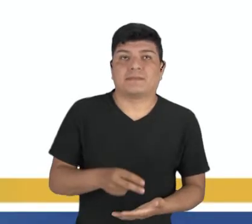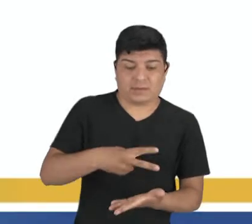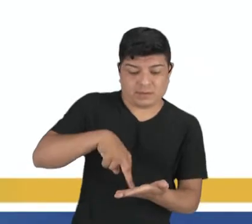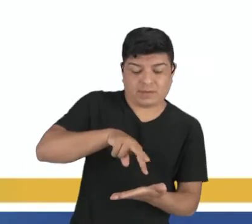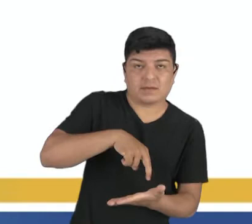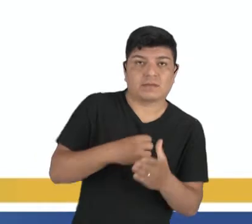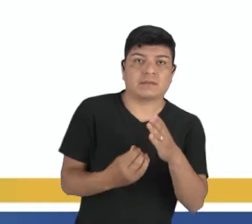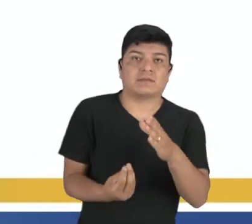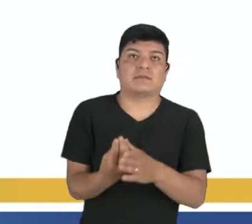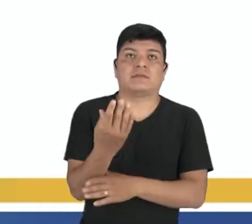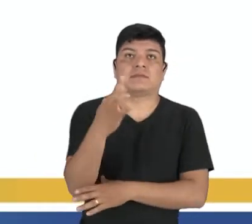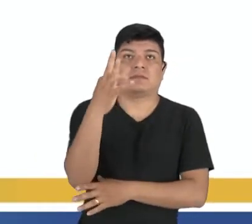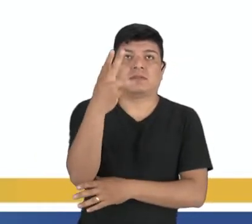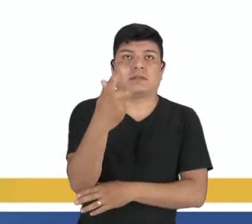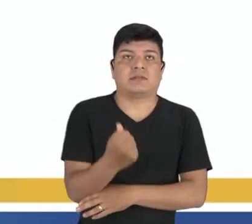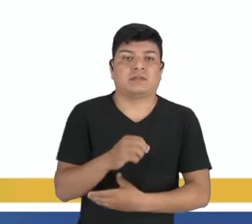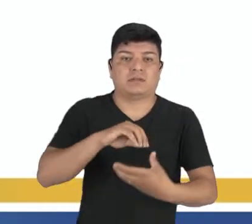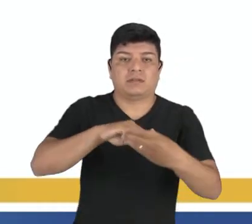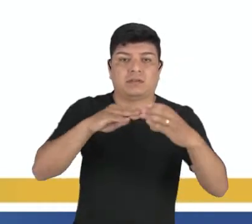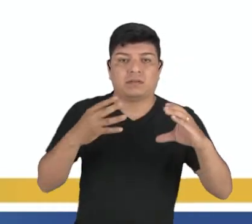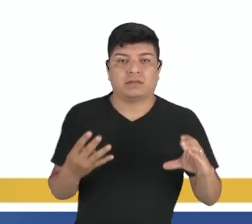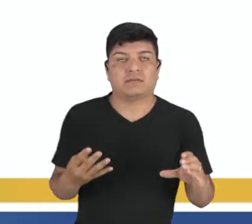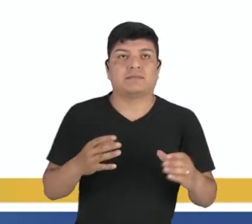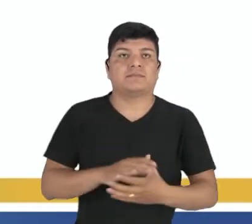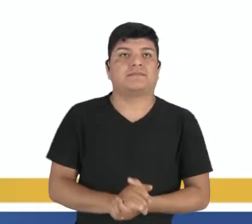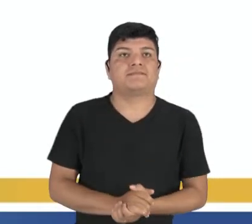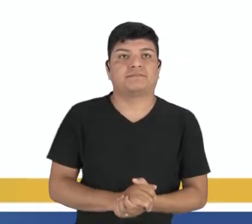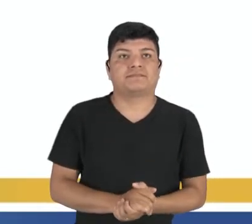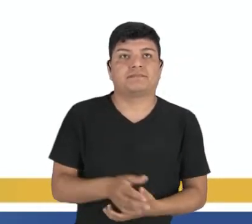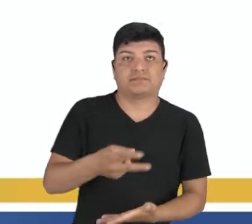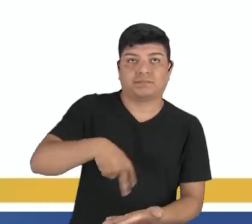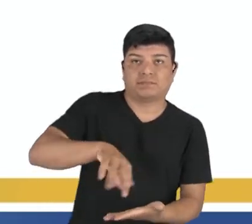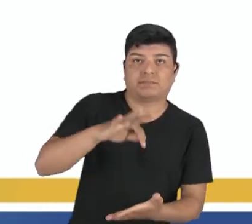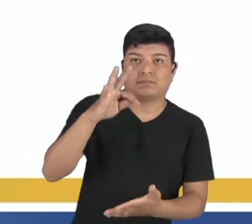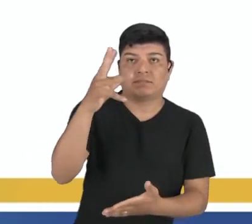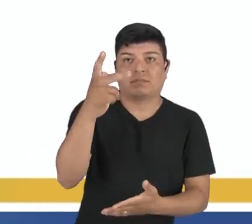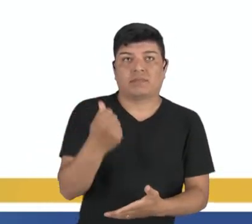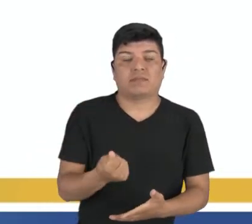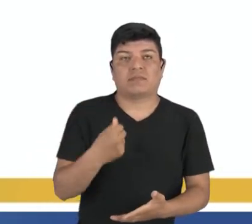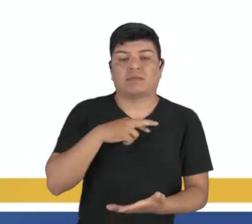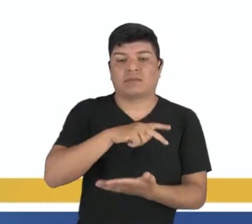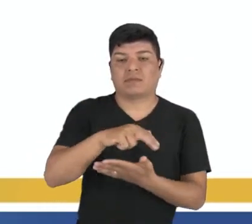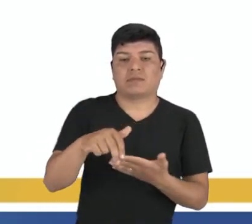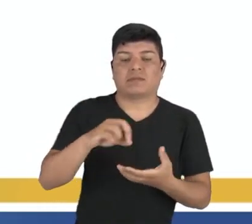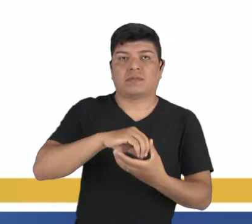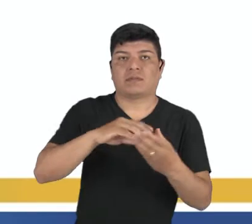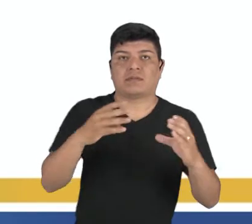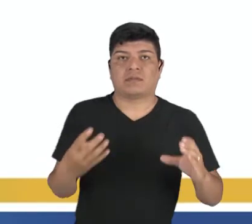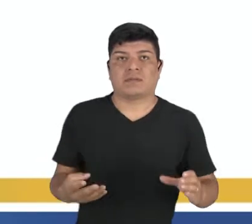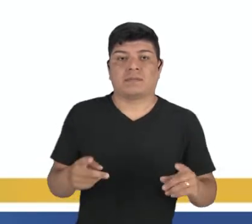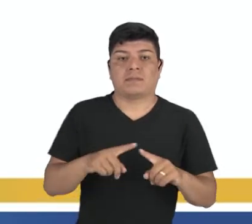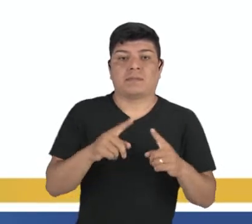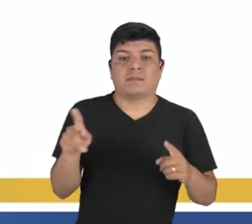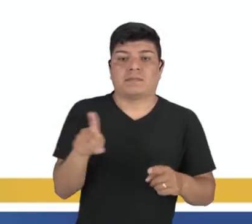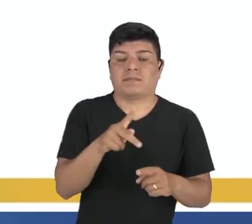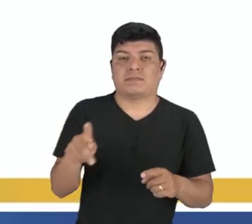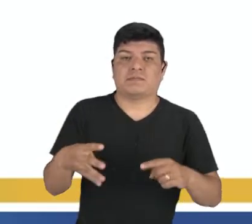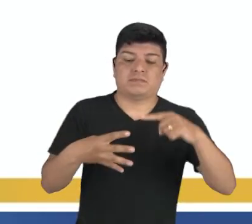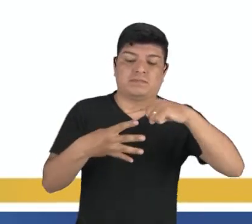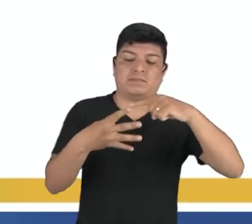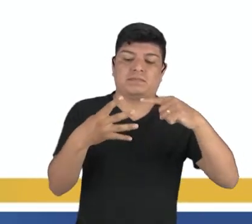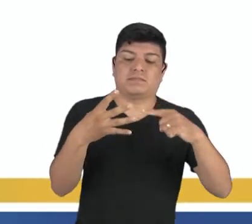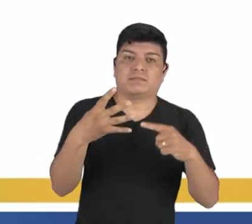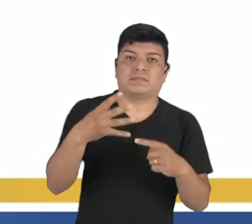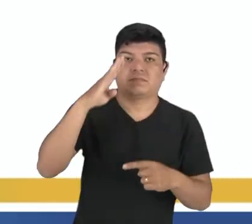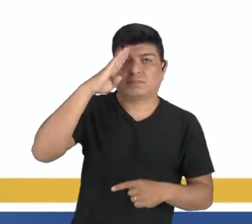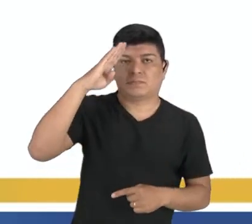origens africanas e suas características. As danças africanas têm várias características, mas o professor trouxe 4